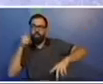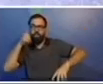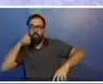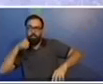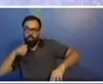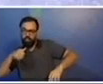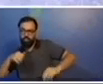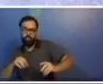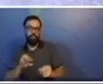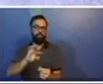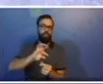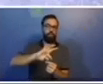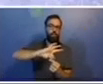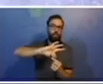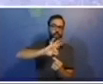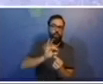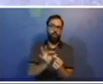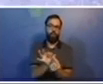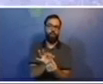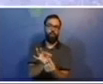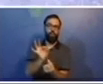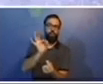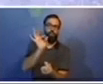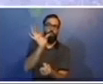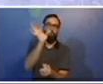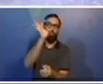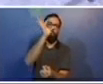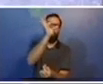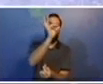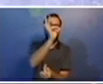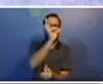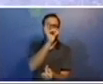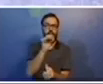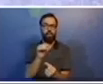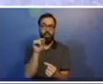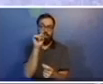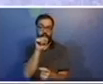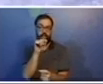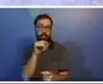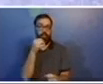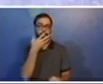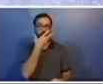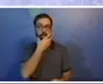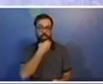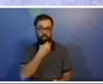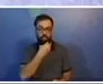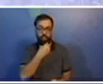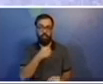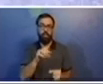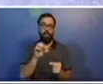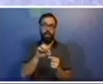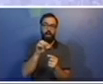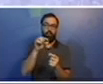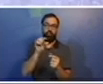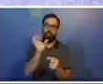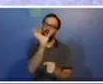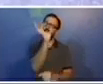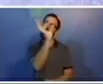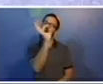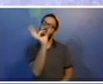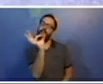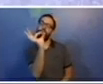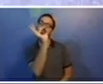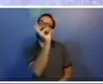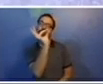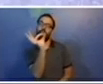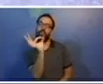célula sexual masculina, que dentro do grão de pólen tem esse gameta. Após a fecundação do gameta masculino